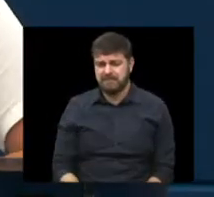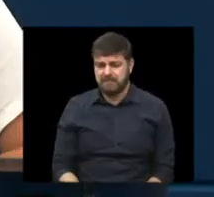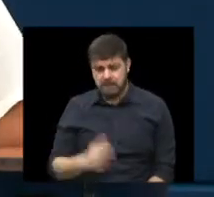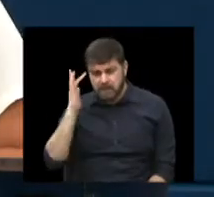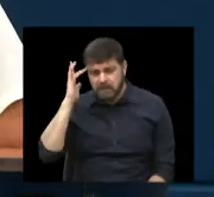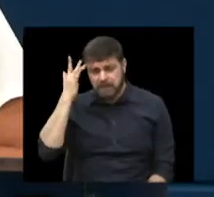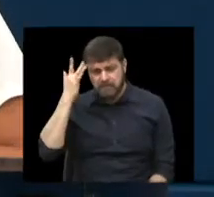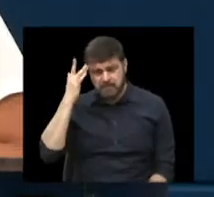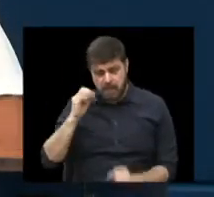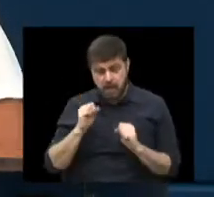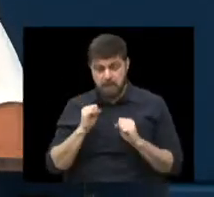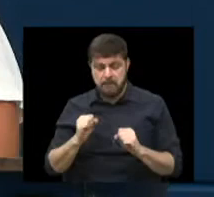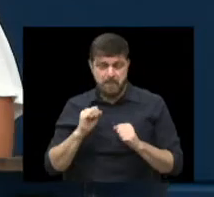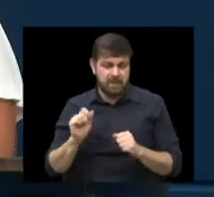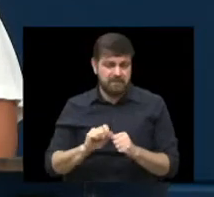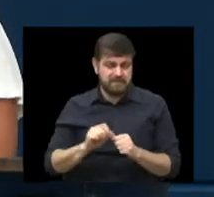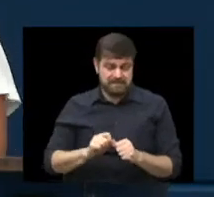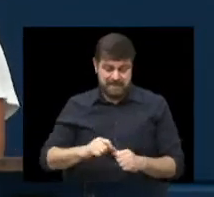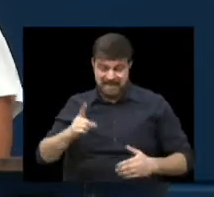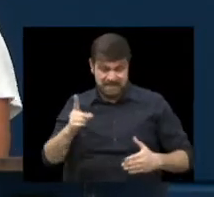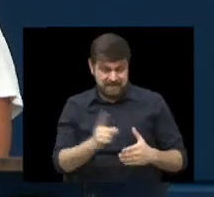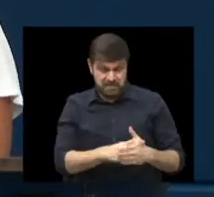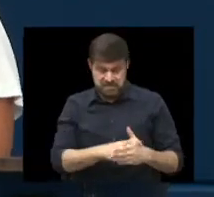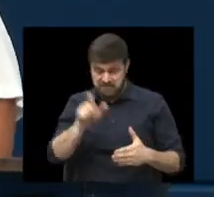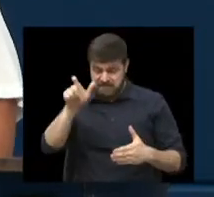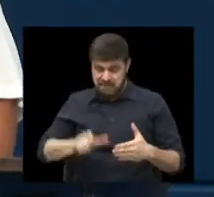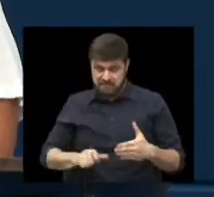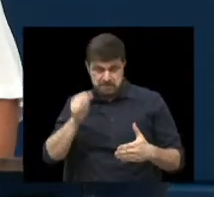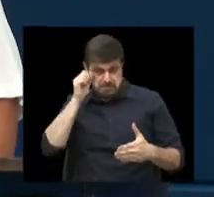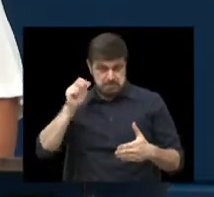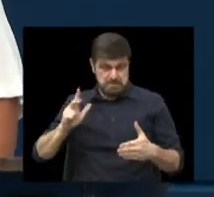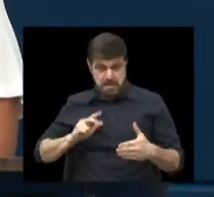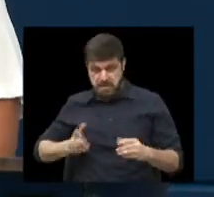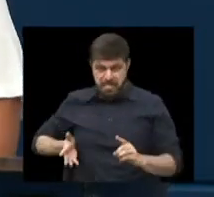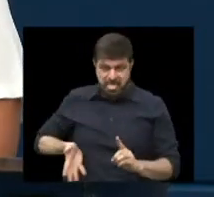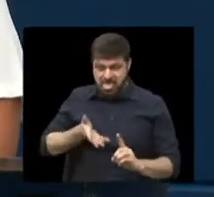que isso pode incentivar esse tipo de coisa.